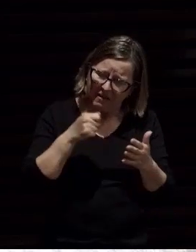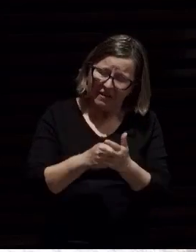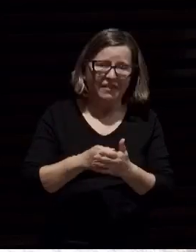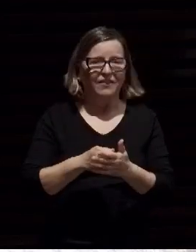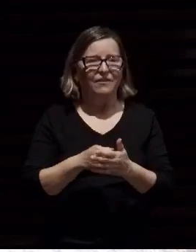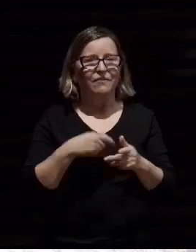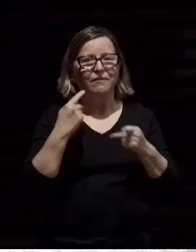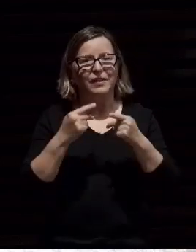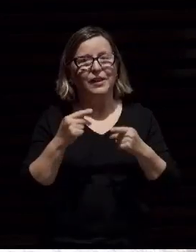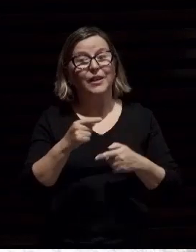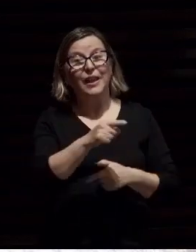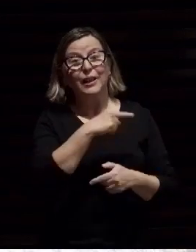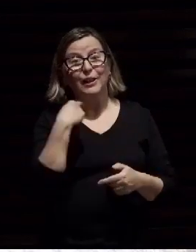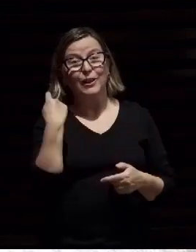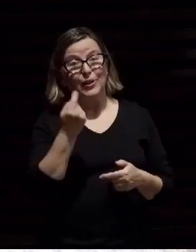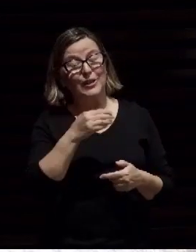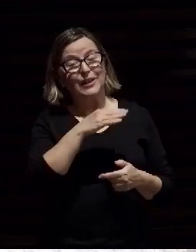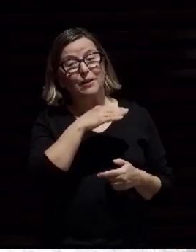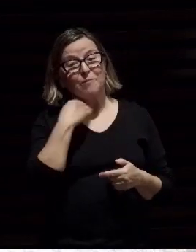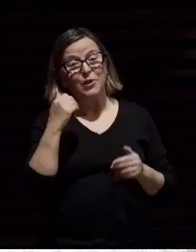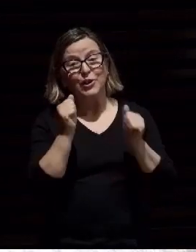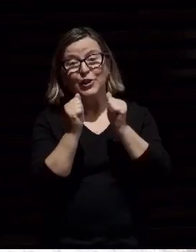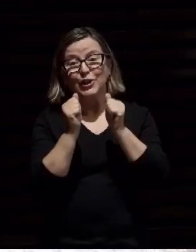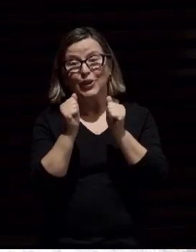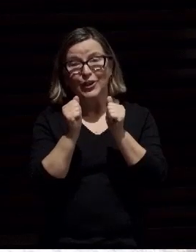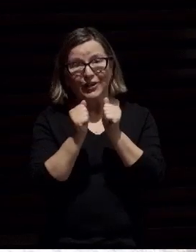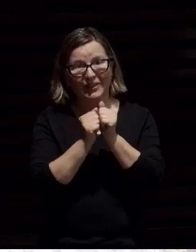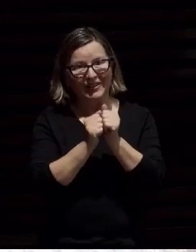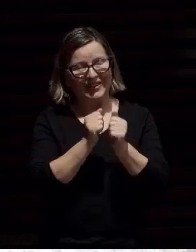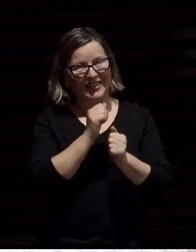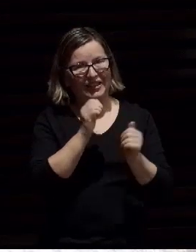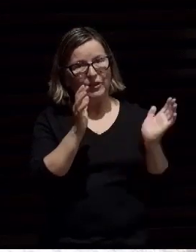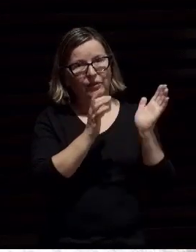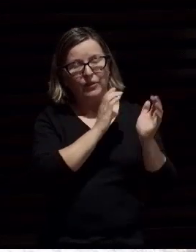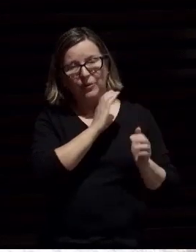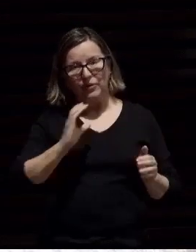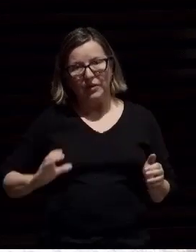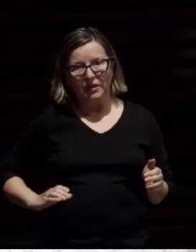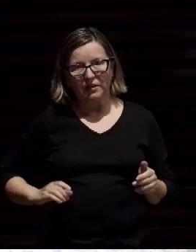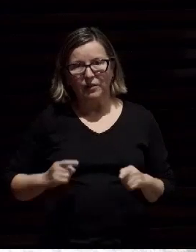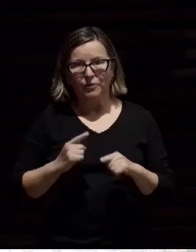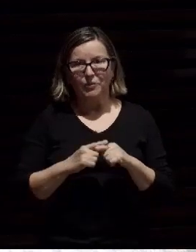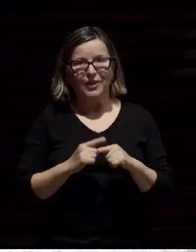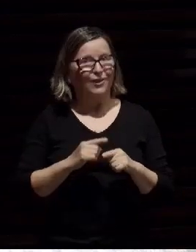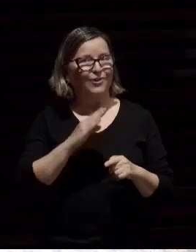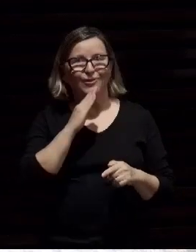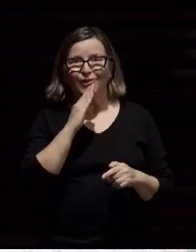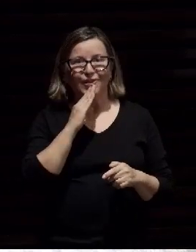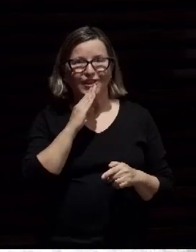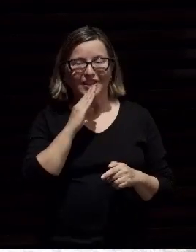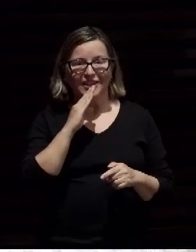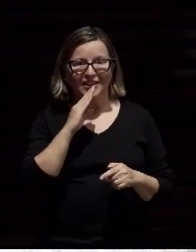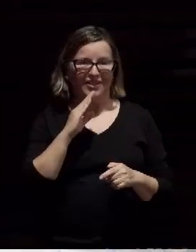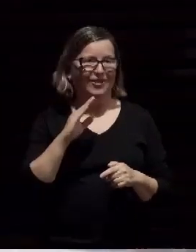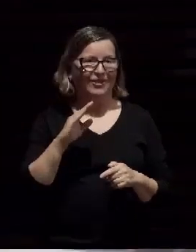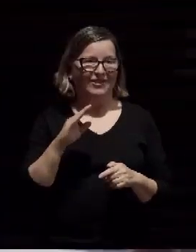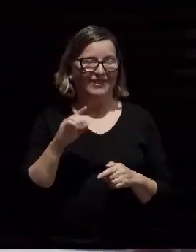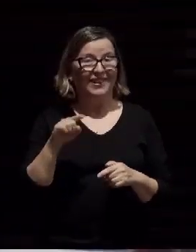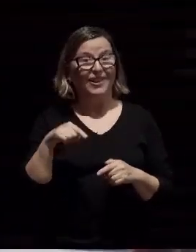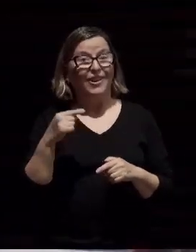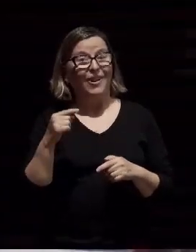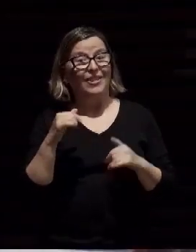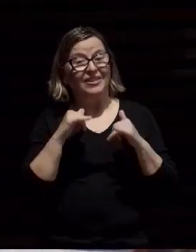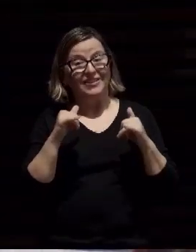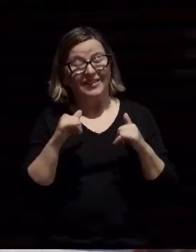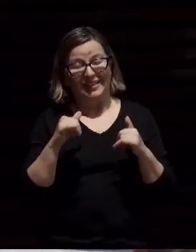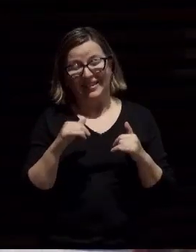com Cristo, porque eu não conheço outro lugar de sair de mim mesmo, senão morrendo juntamente com Cristo.